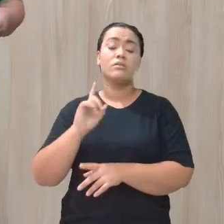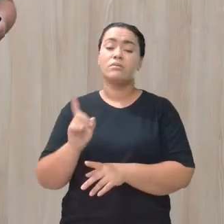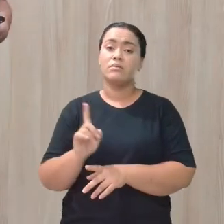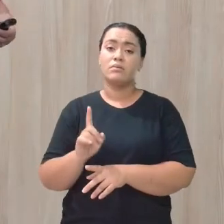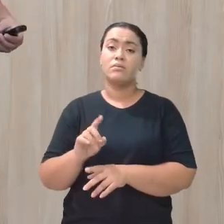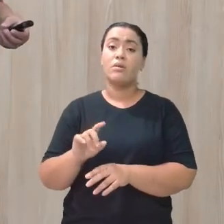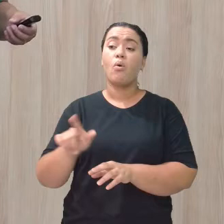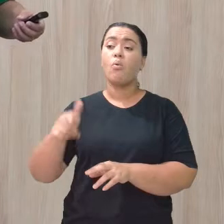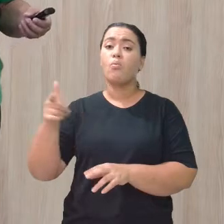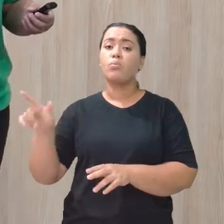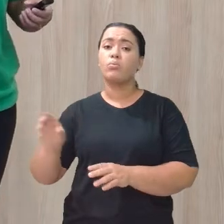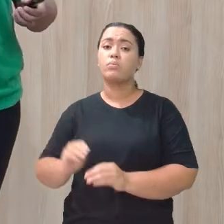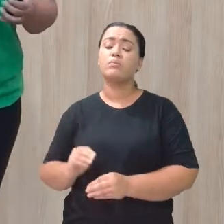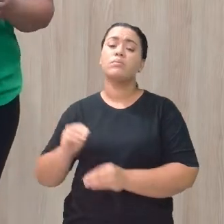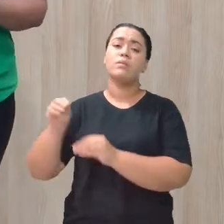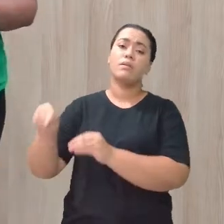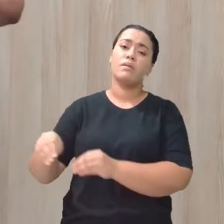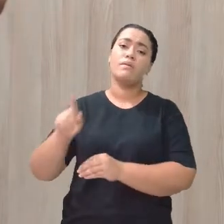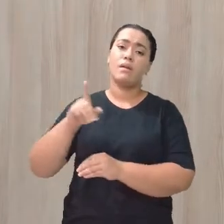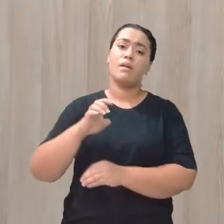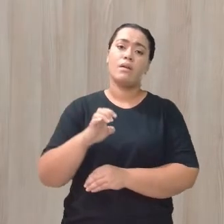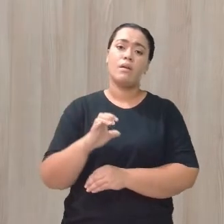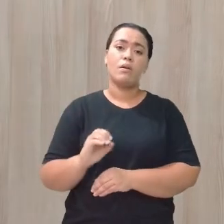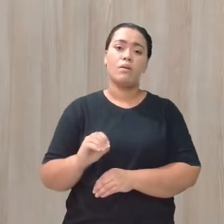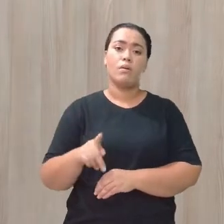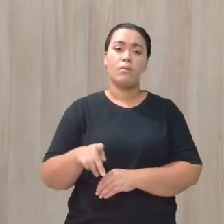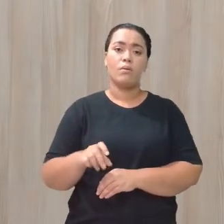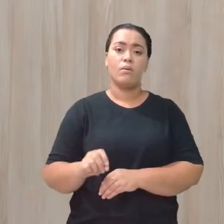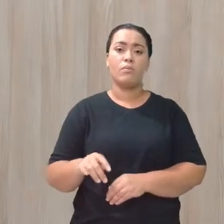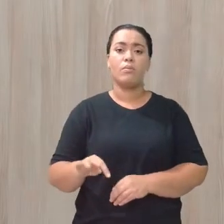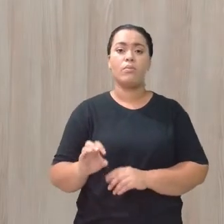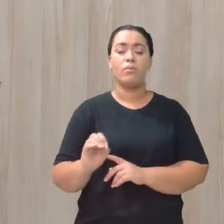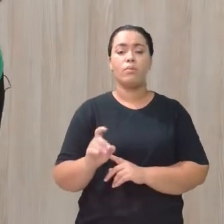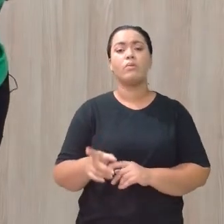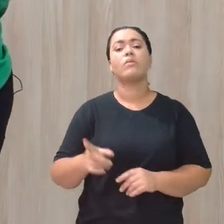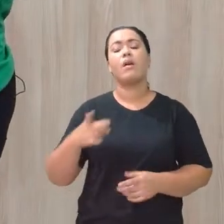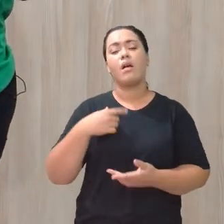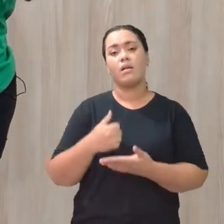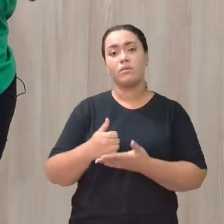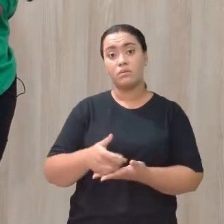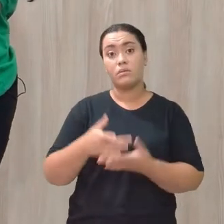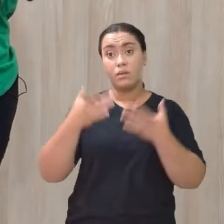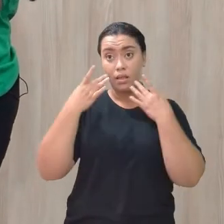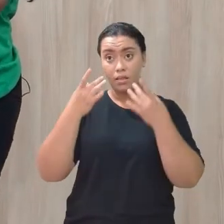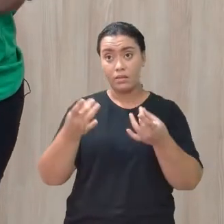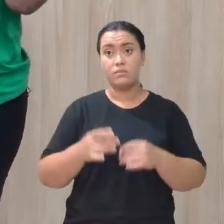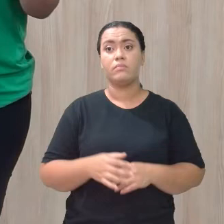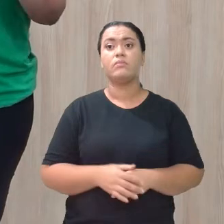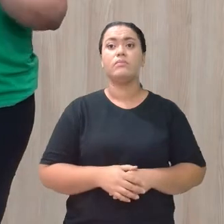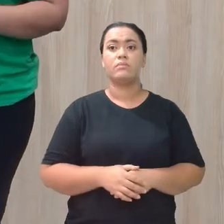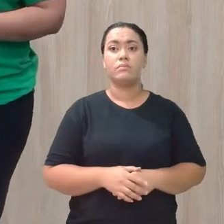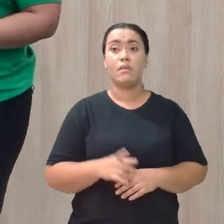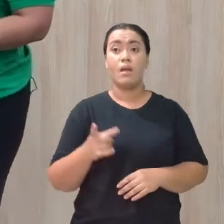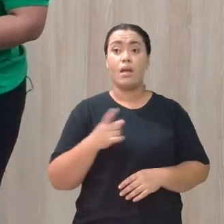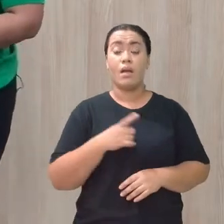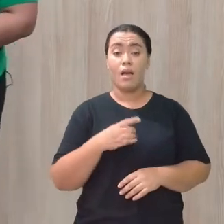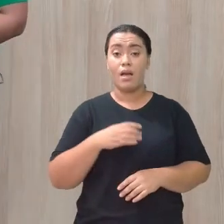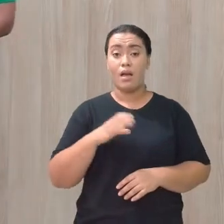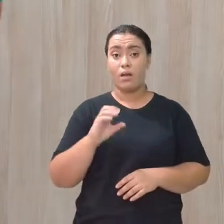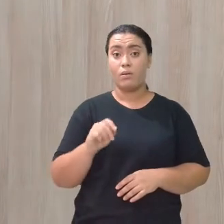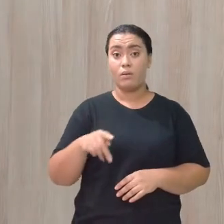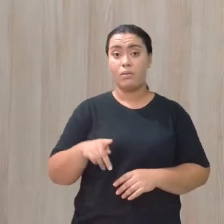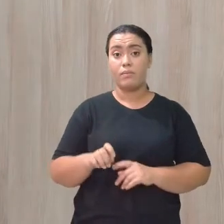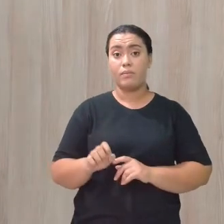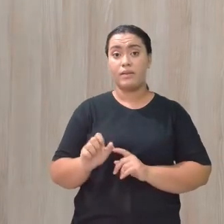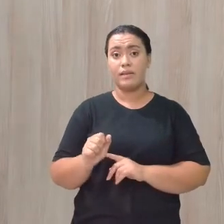a questão principal, tá? Que aí ajuda a sua mãe, ajuda todo mundo a prestar atenção, que a Compesa tem